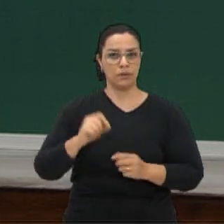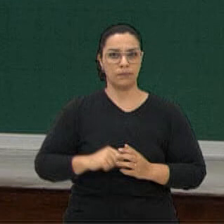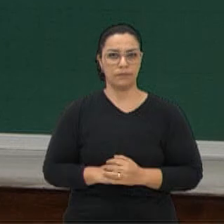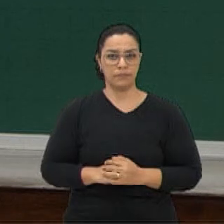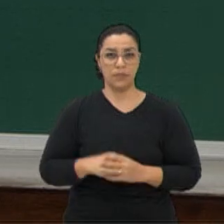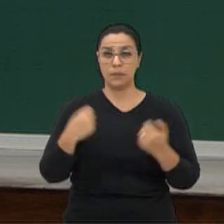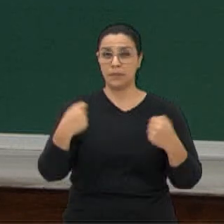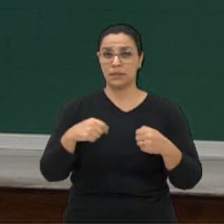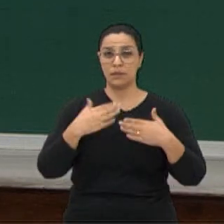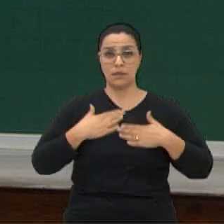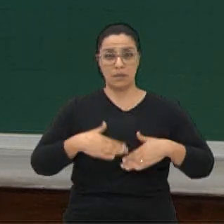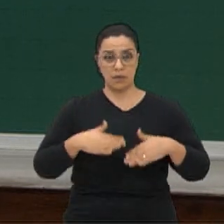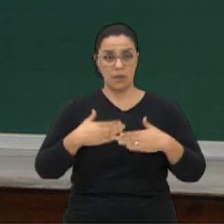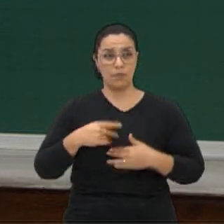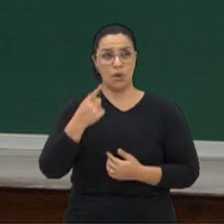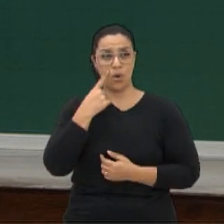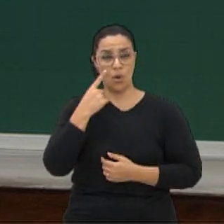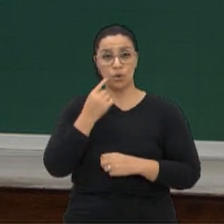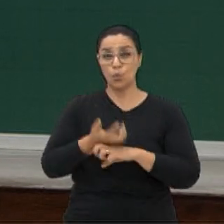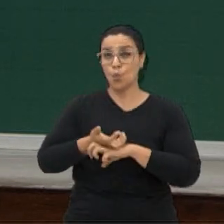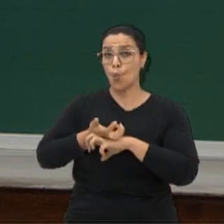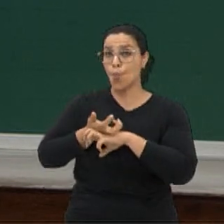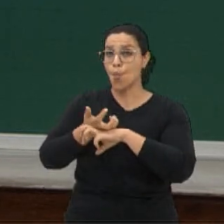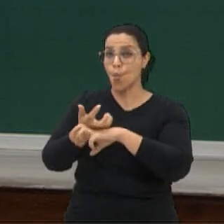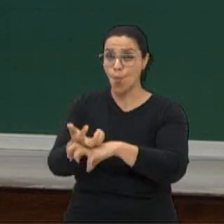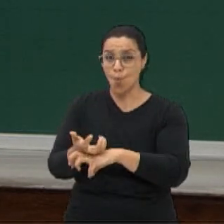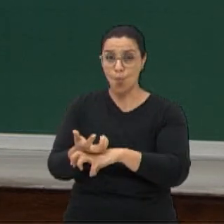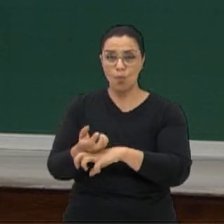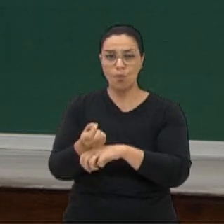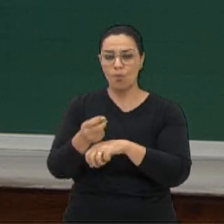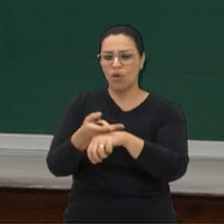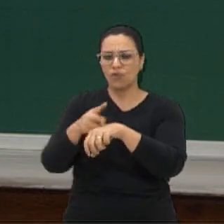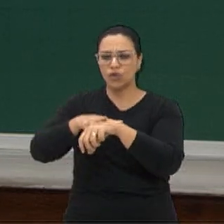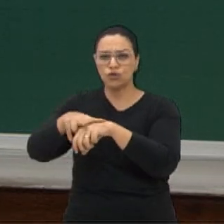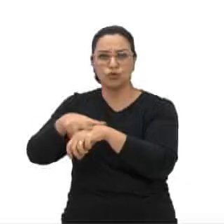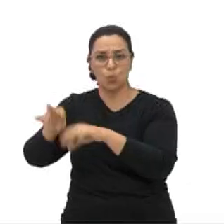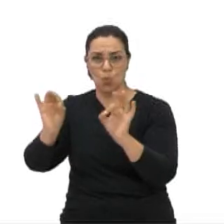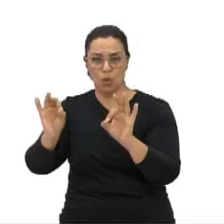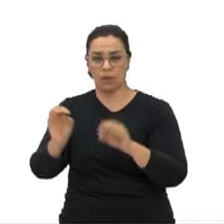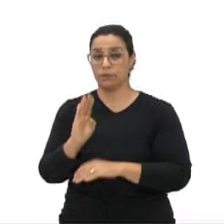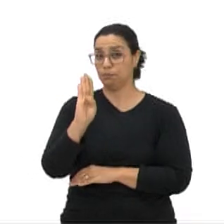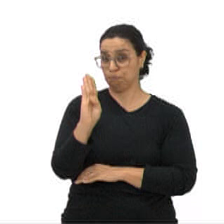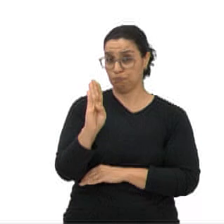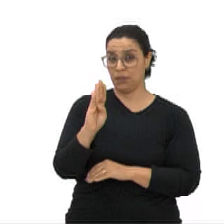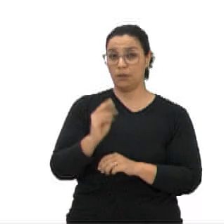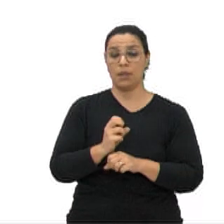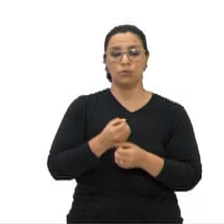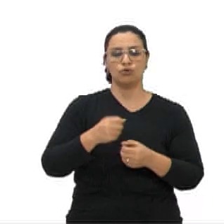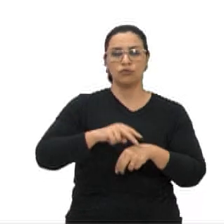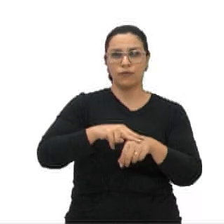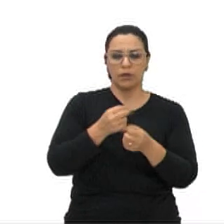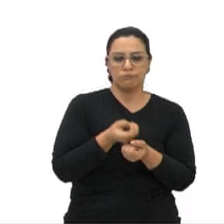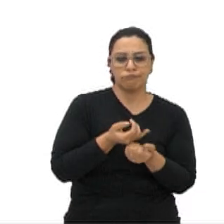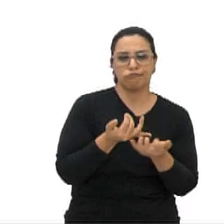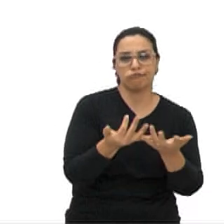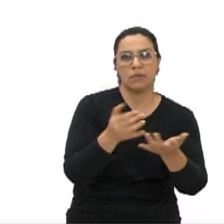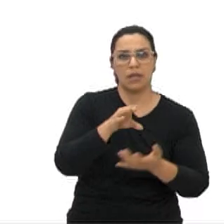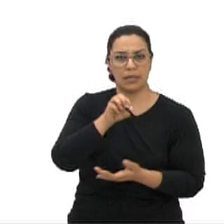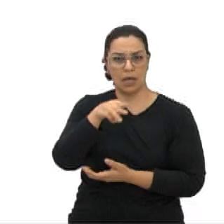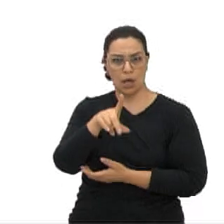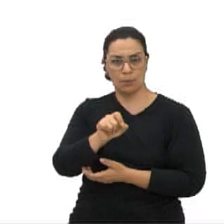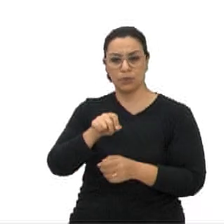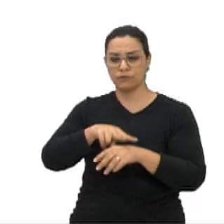você tem que ter calma. Então, está ali, ó, os desertos quase não possuem vegetação. Letra B, Os campos são constituídos por